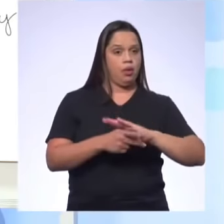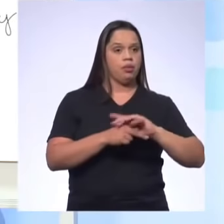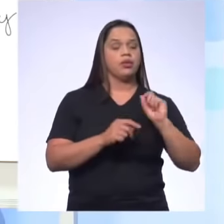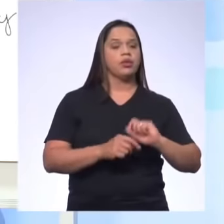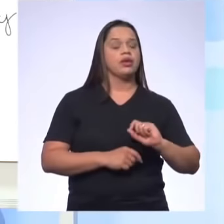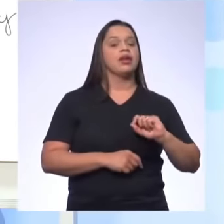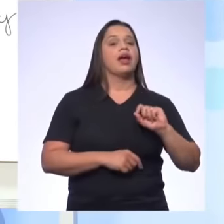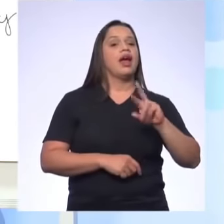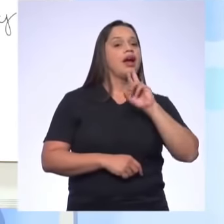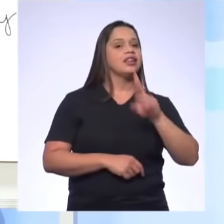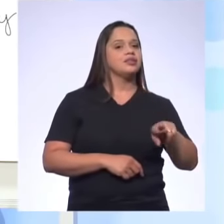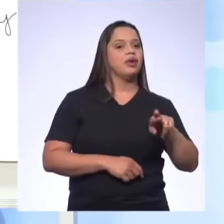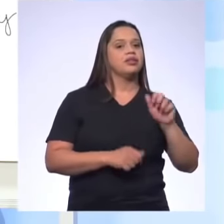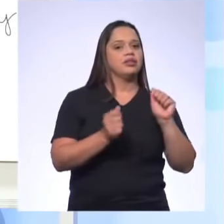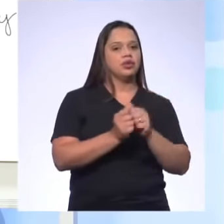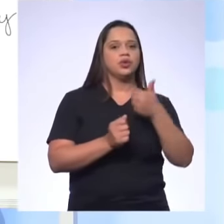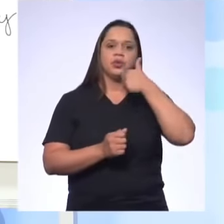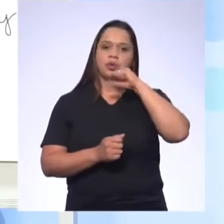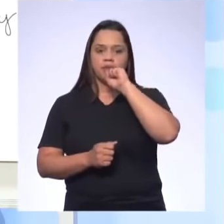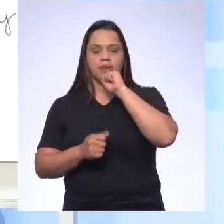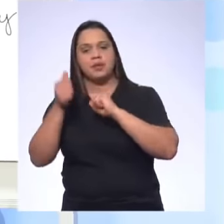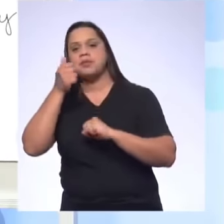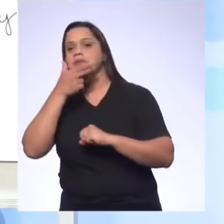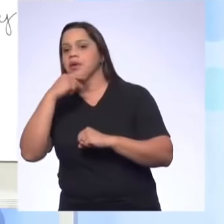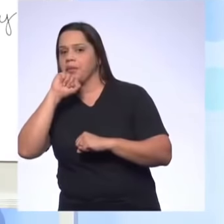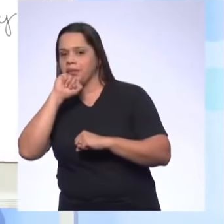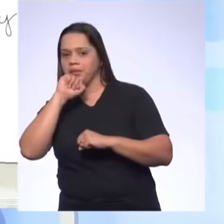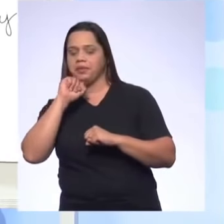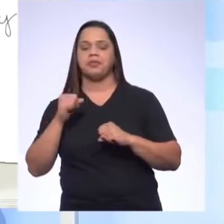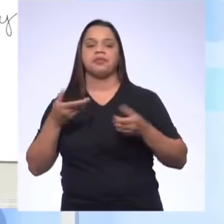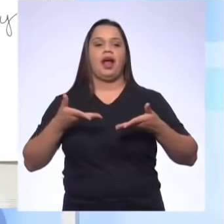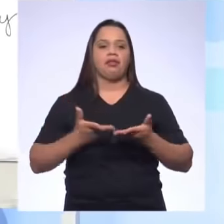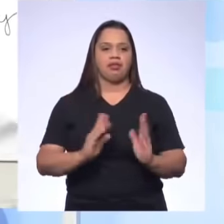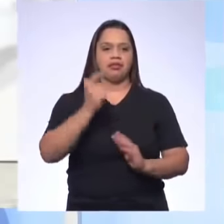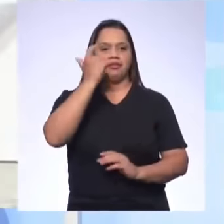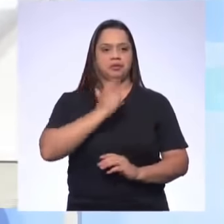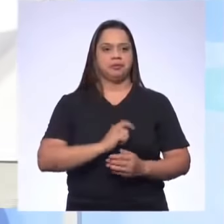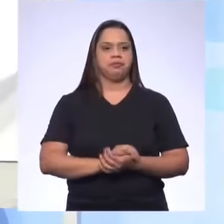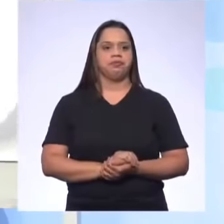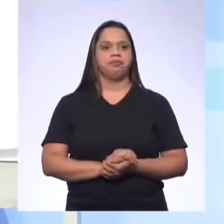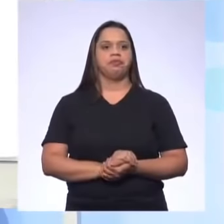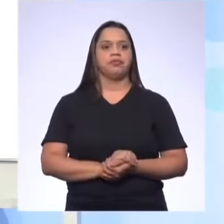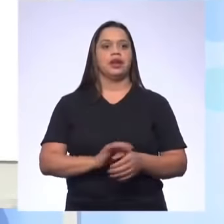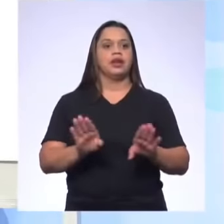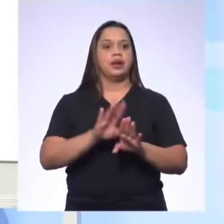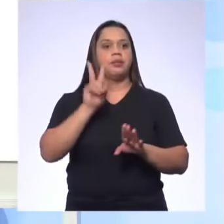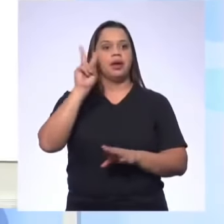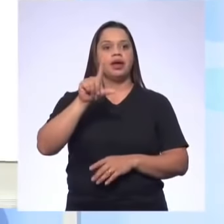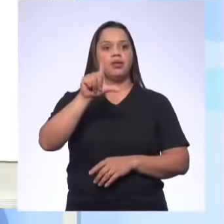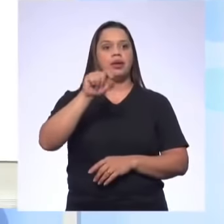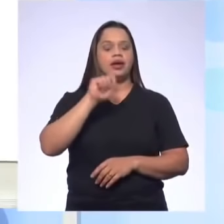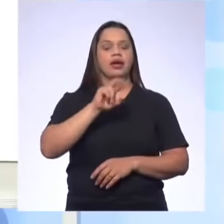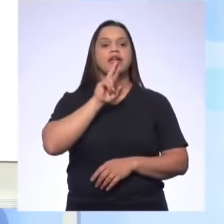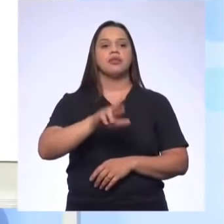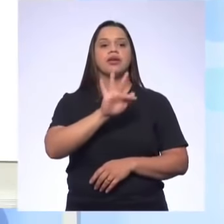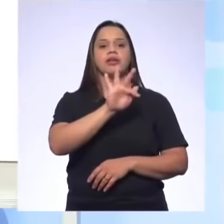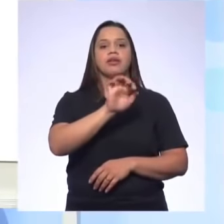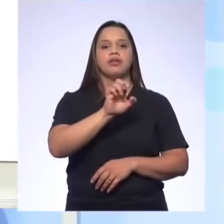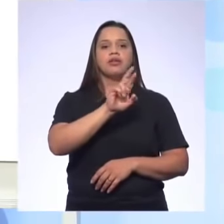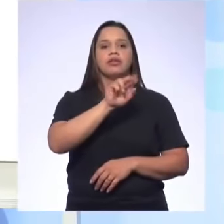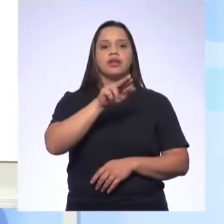minha mãe. Bem legal isso, né? E também peguei a resposta da Fernanda